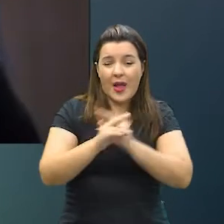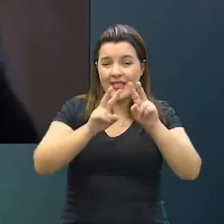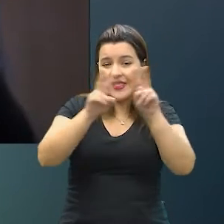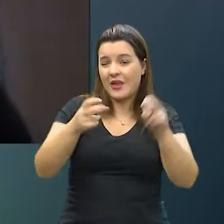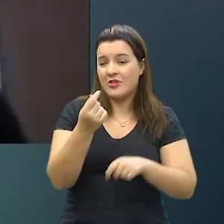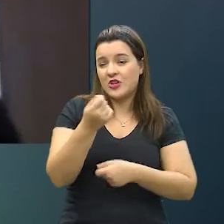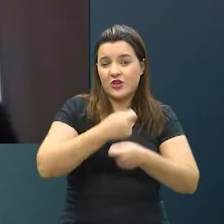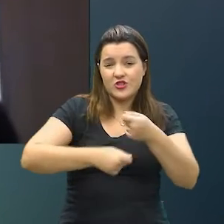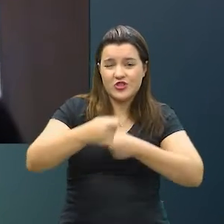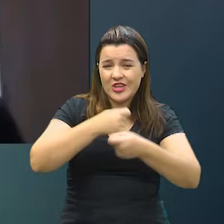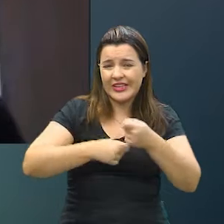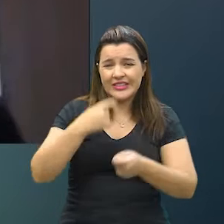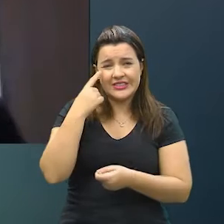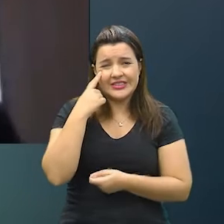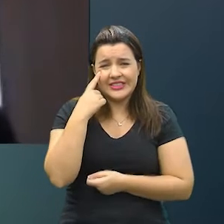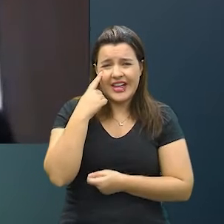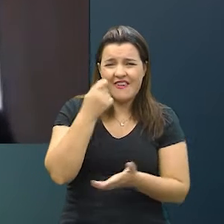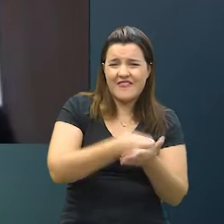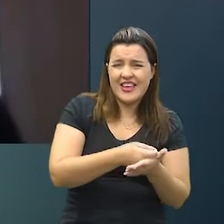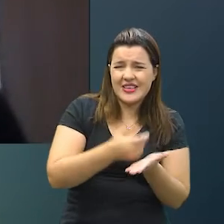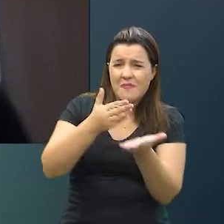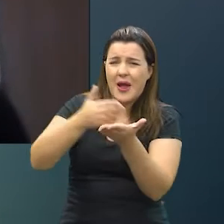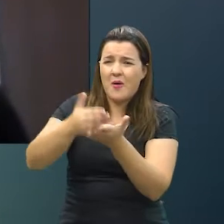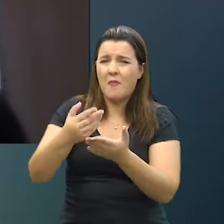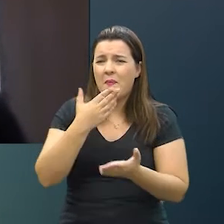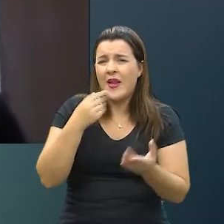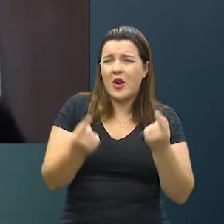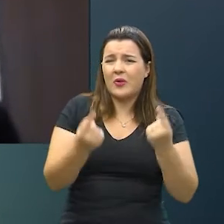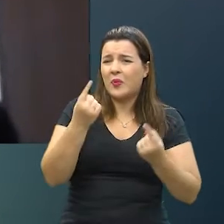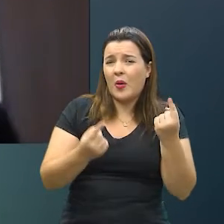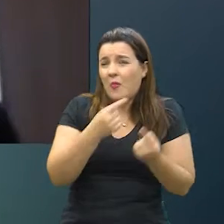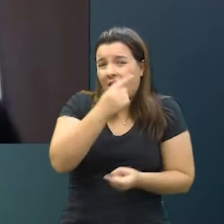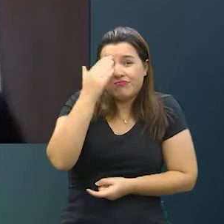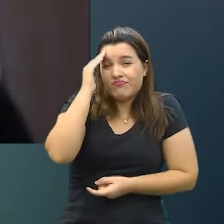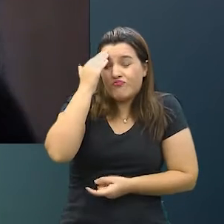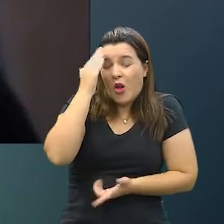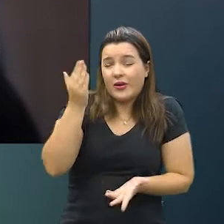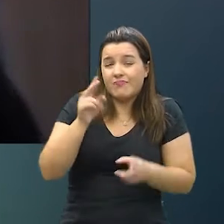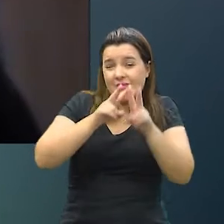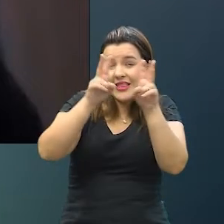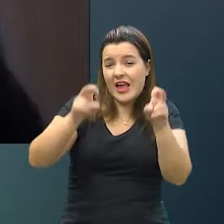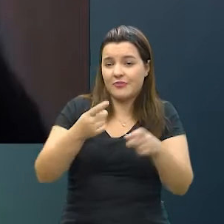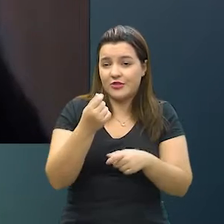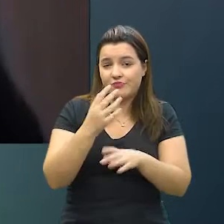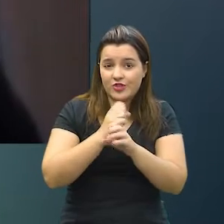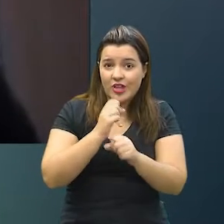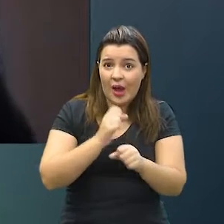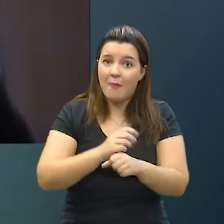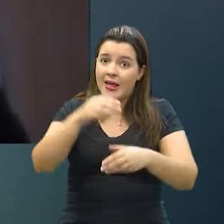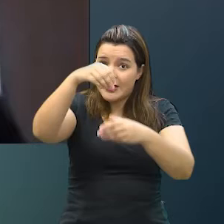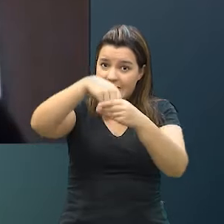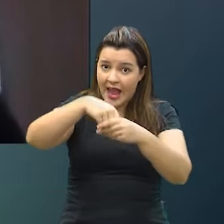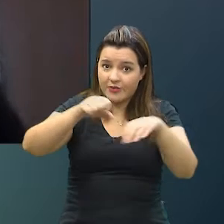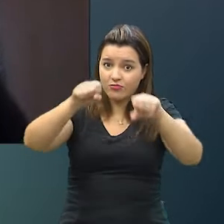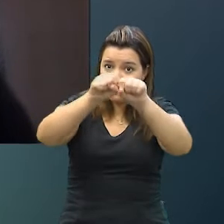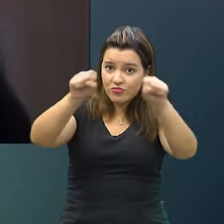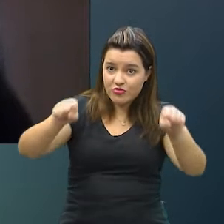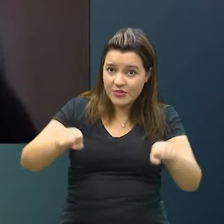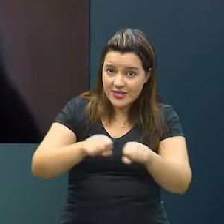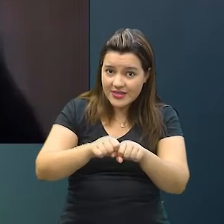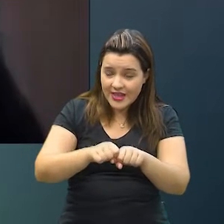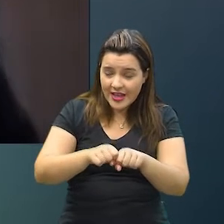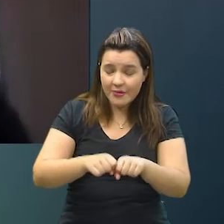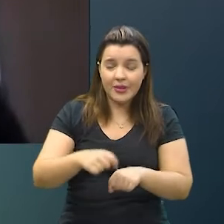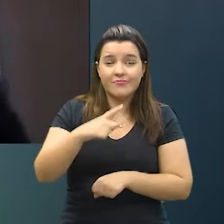noção sobre esse valor de custos financeiros. Então a plataforma com a inteligência artificial vai